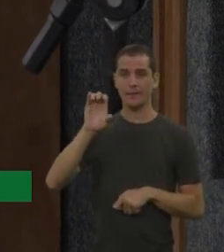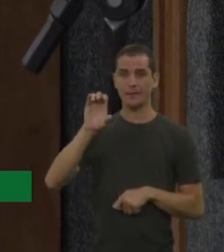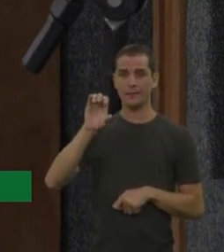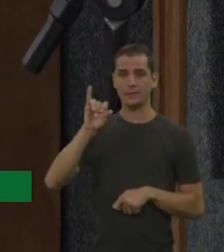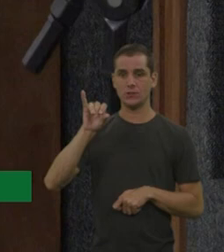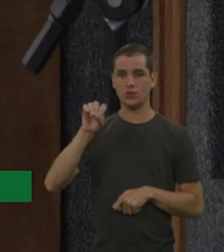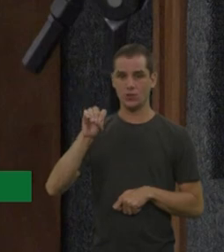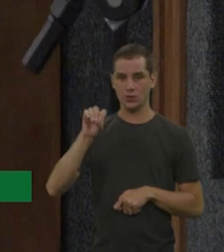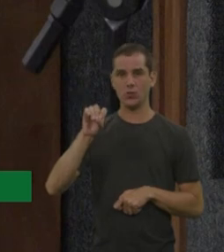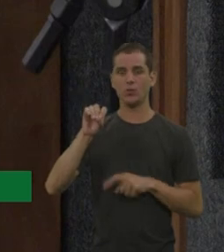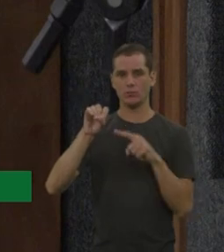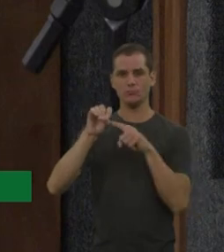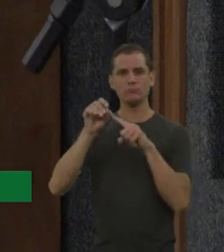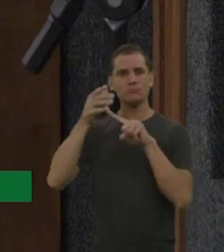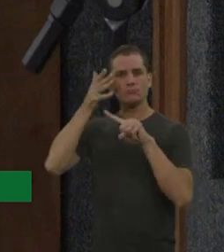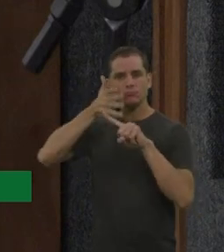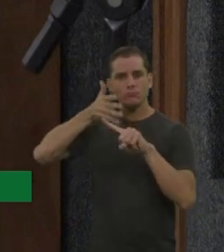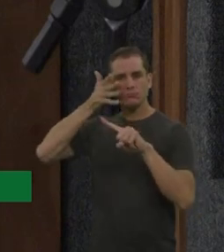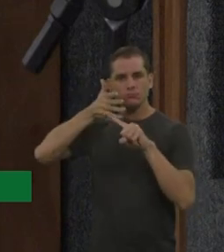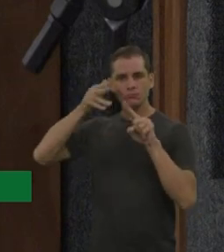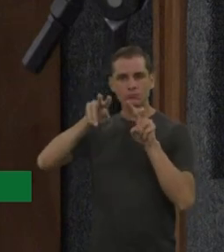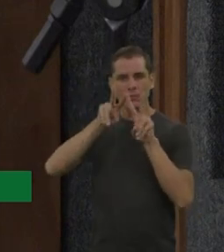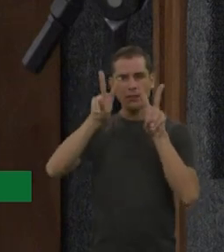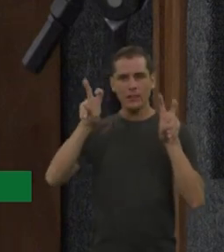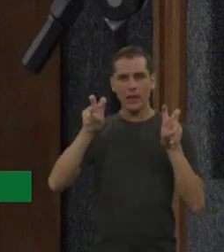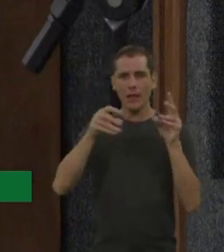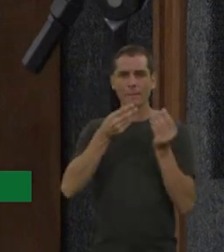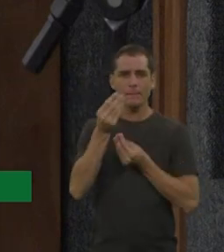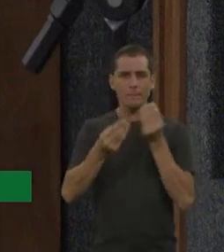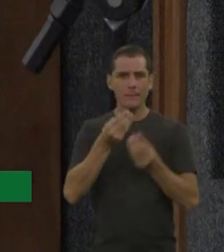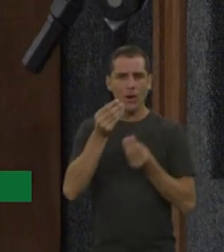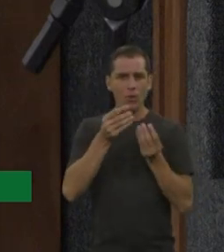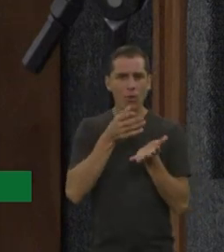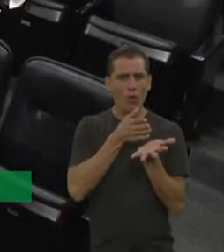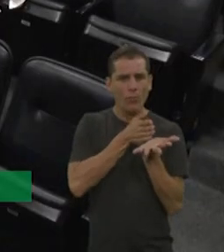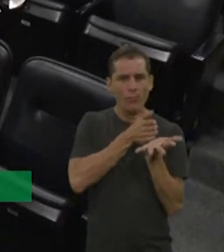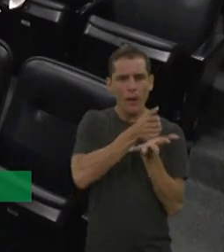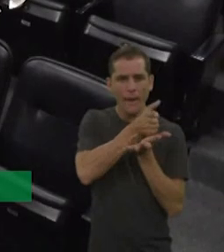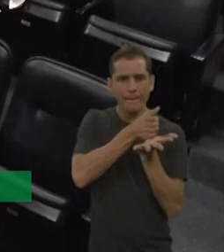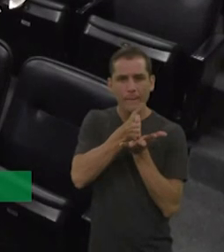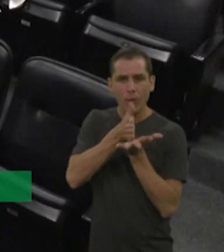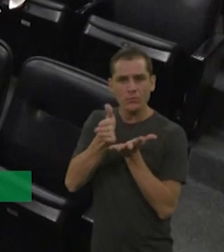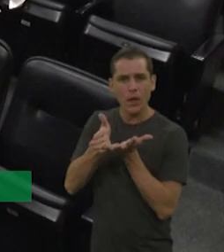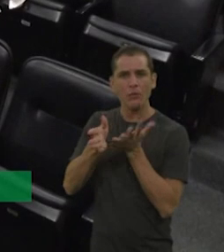falar um pouco para nós sobre a abordagem da